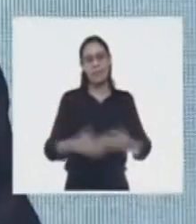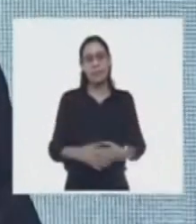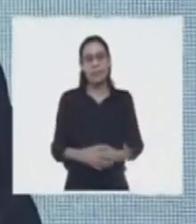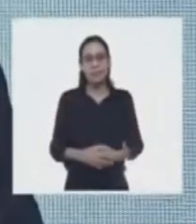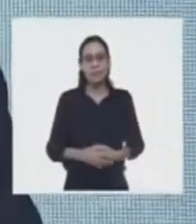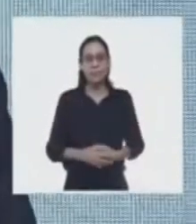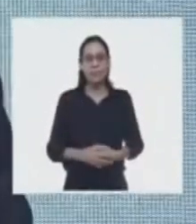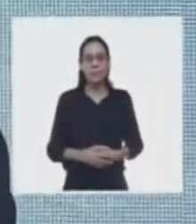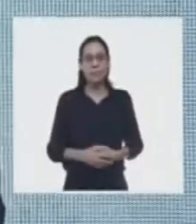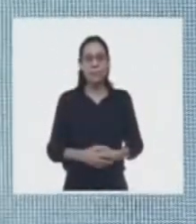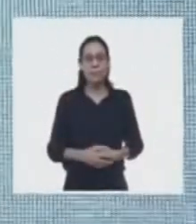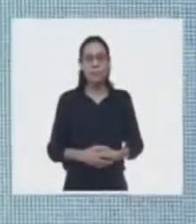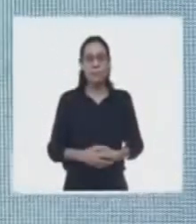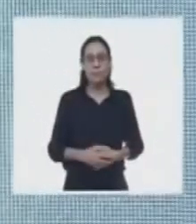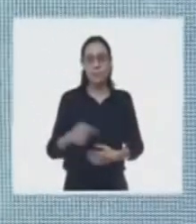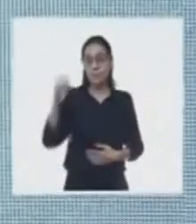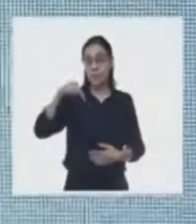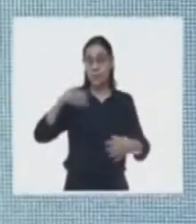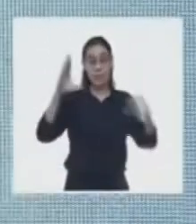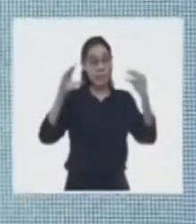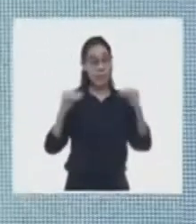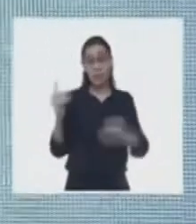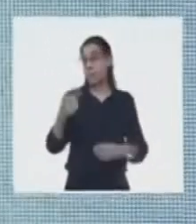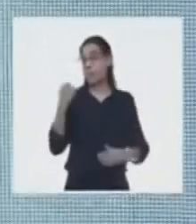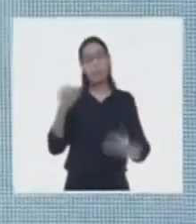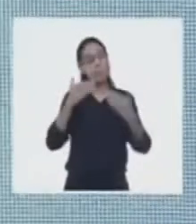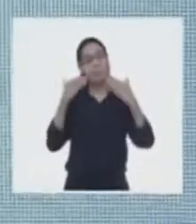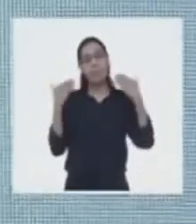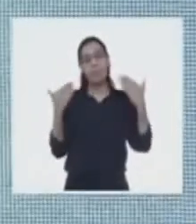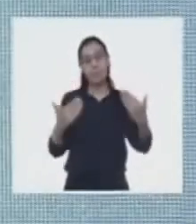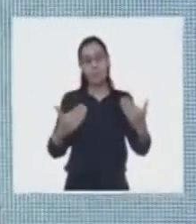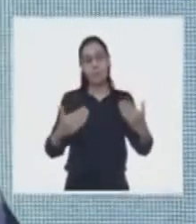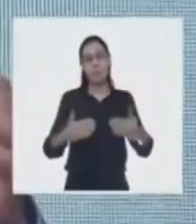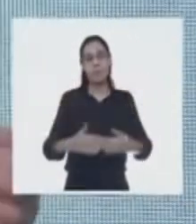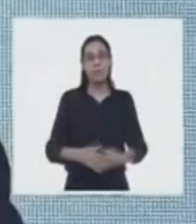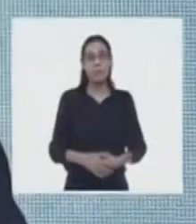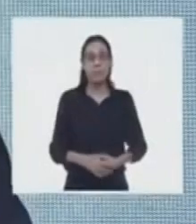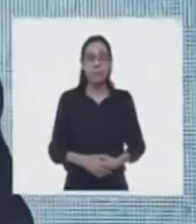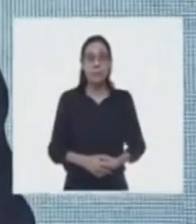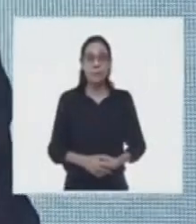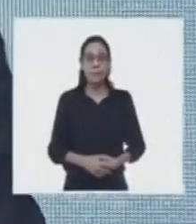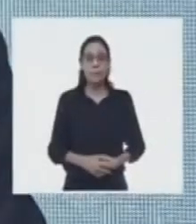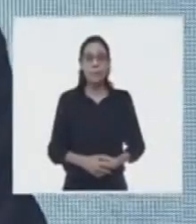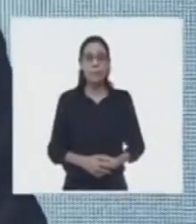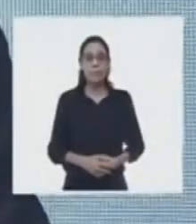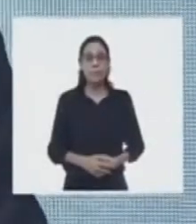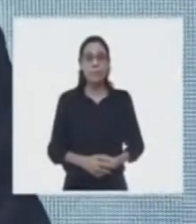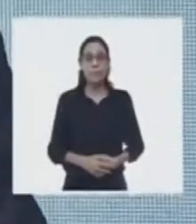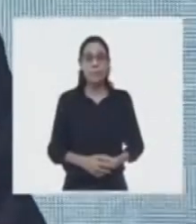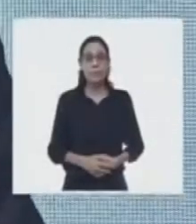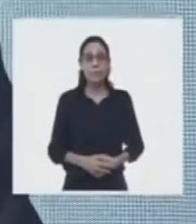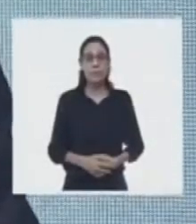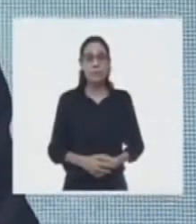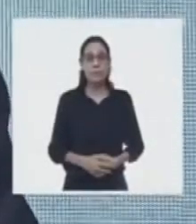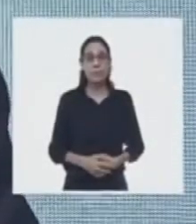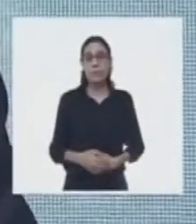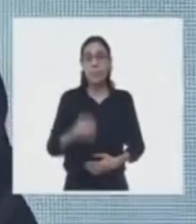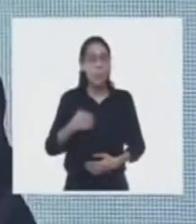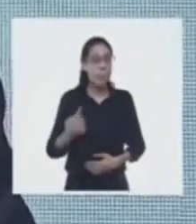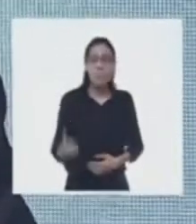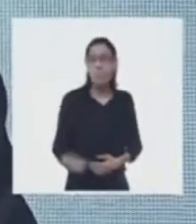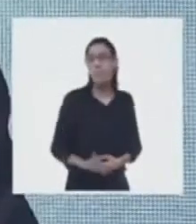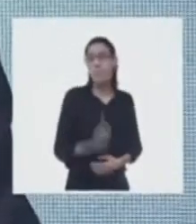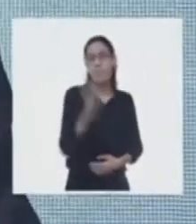as propostas dos dois candidatos. E o que vale nós notarmos é que o resultado deste domingo foi